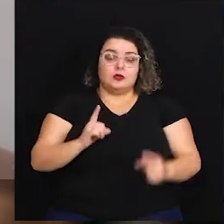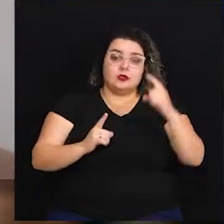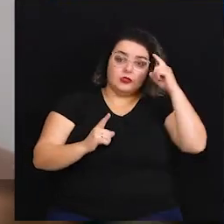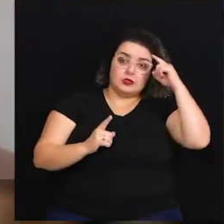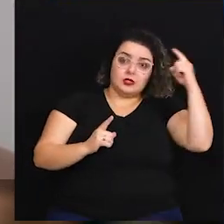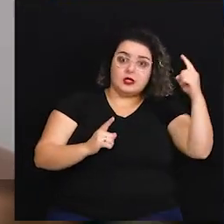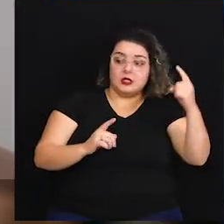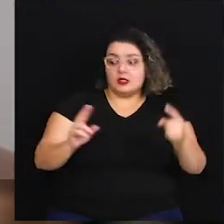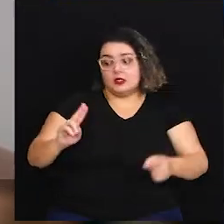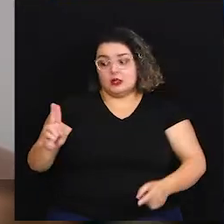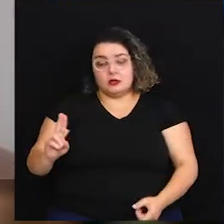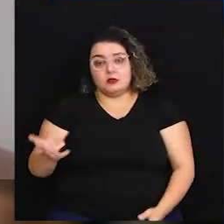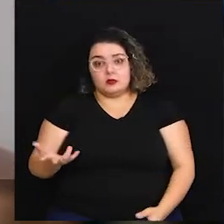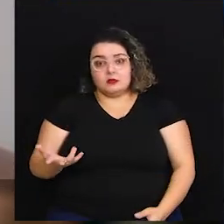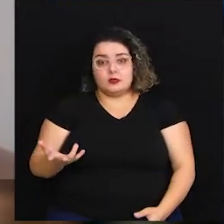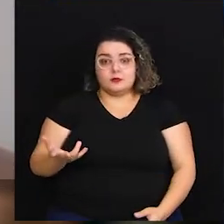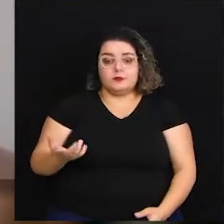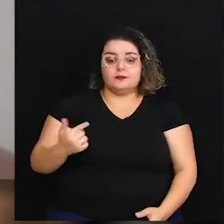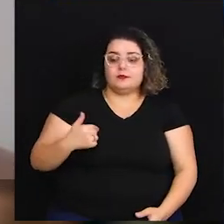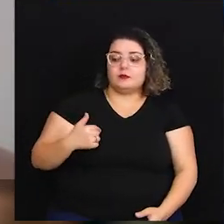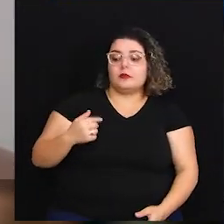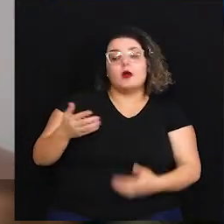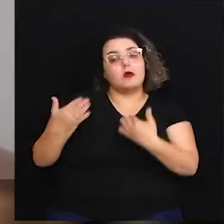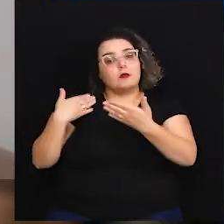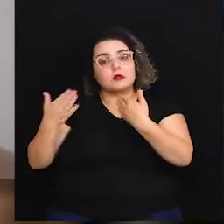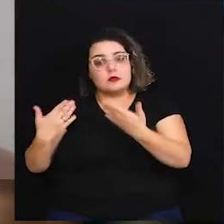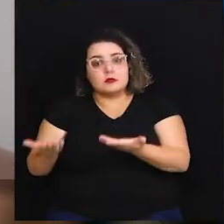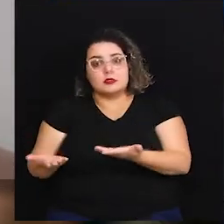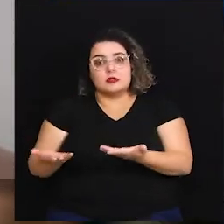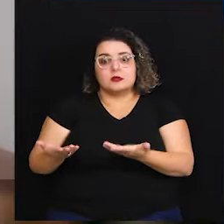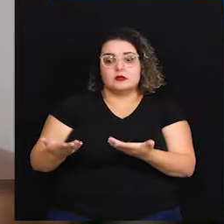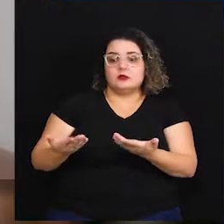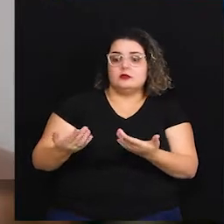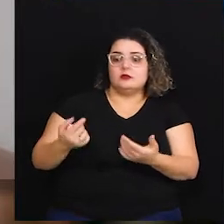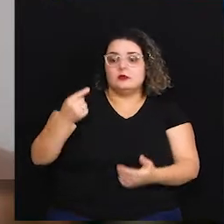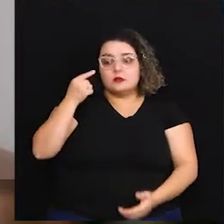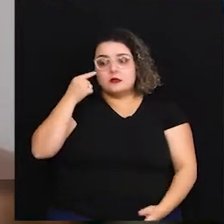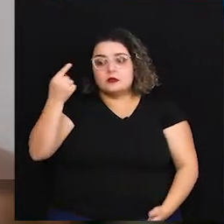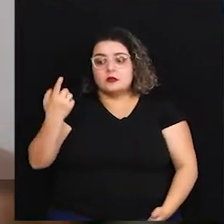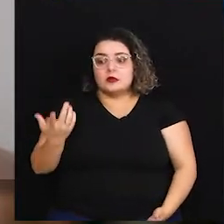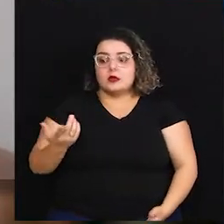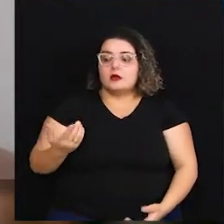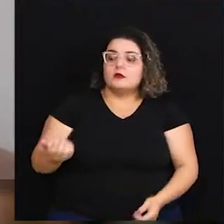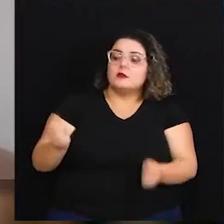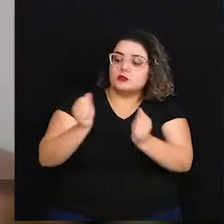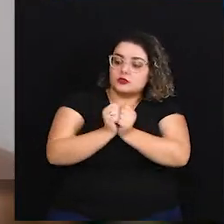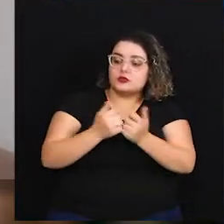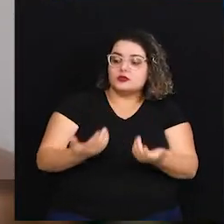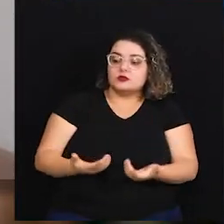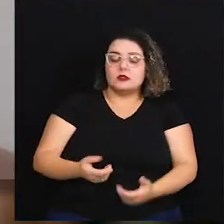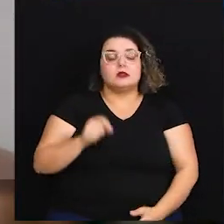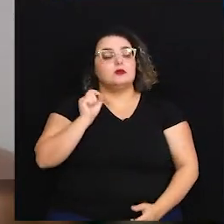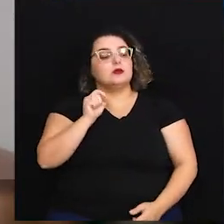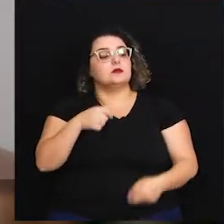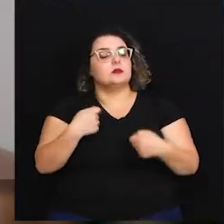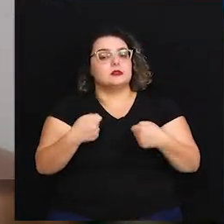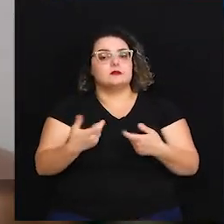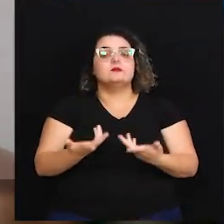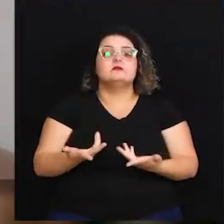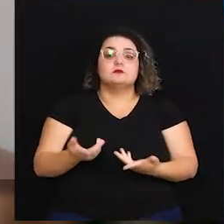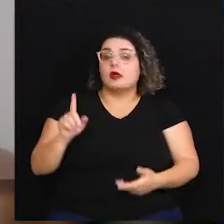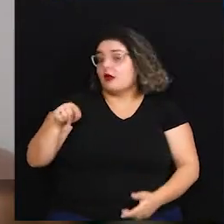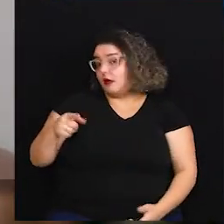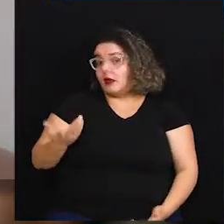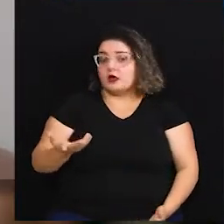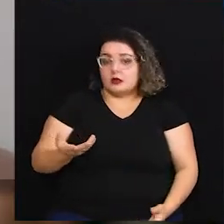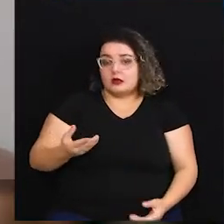assim, ó, eu tô com essa ideia de fazer isso, você não quer entrar comigo? Aí ele falou, o que que você precisa? Eu falei, de dinheiro. Então foi com